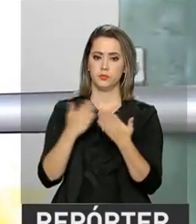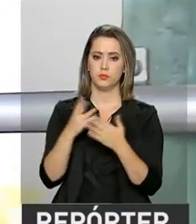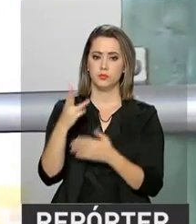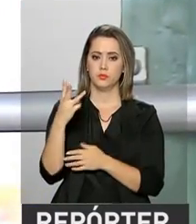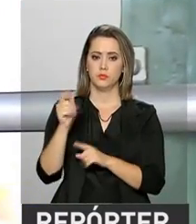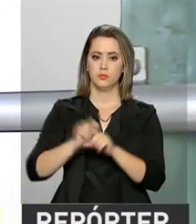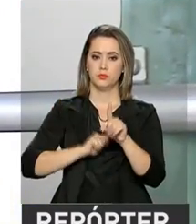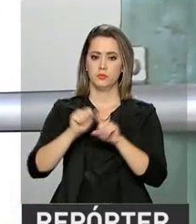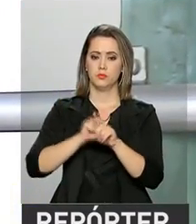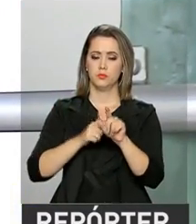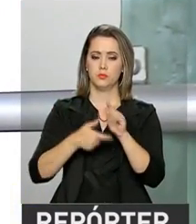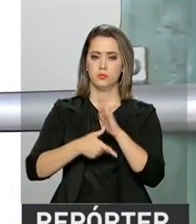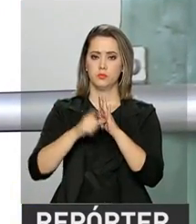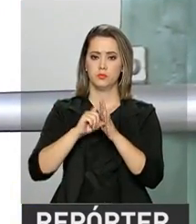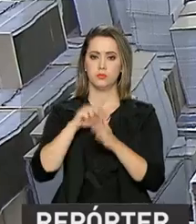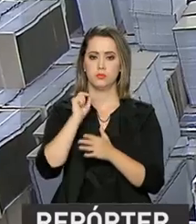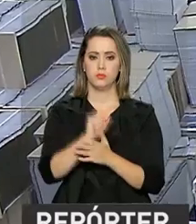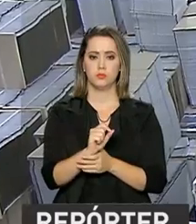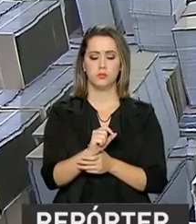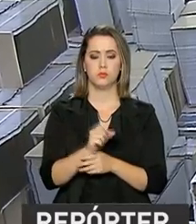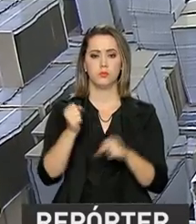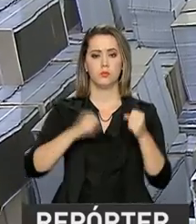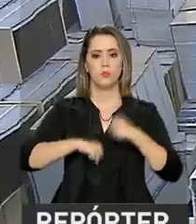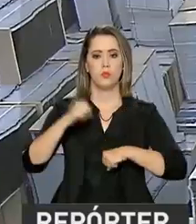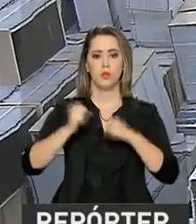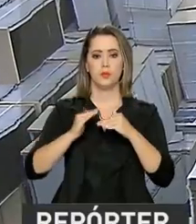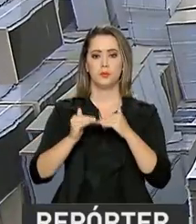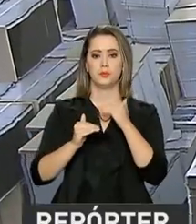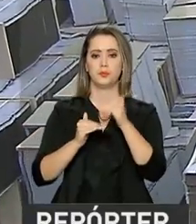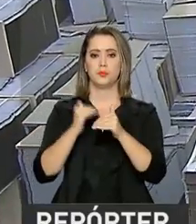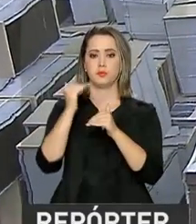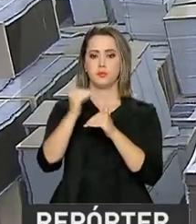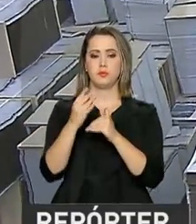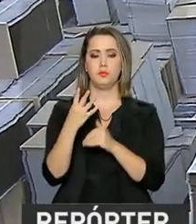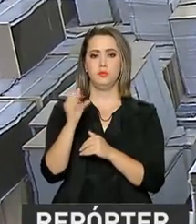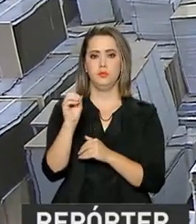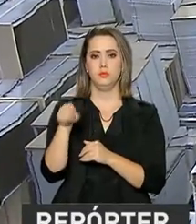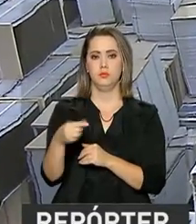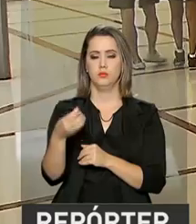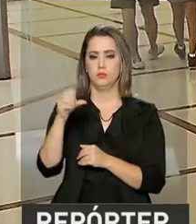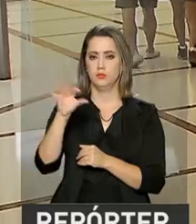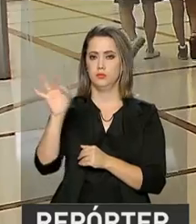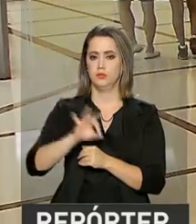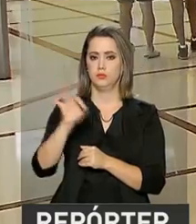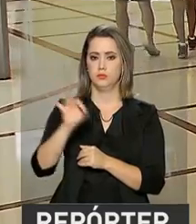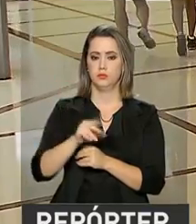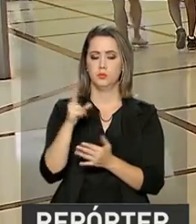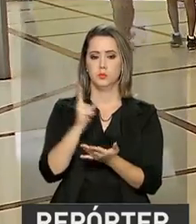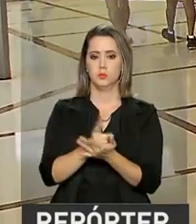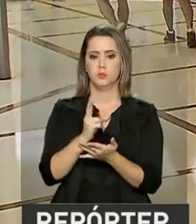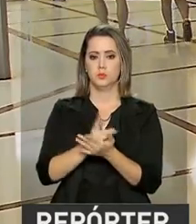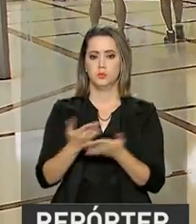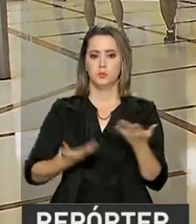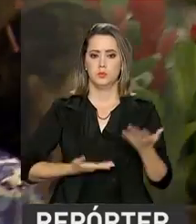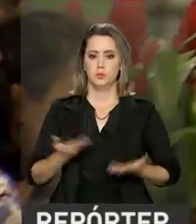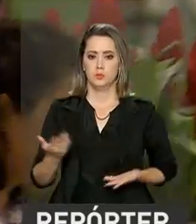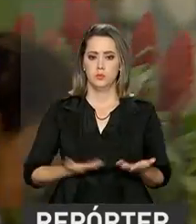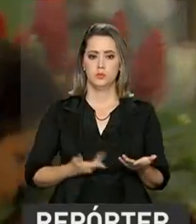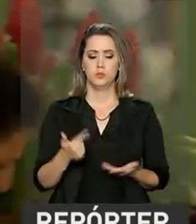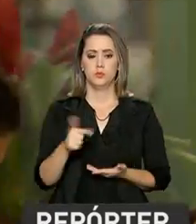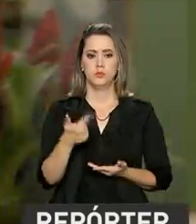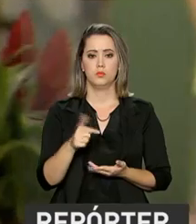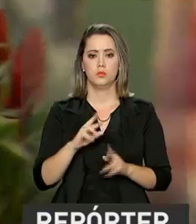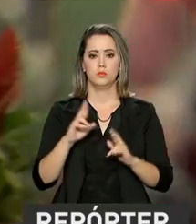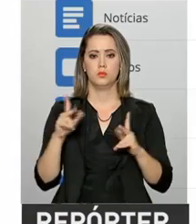trimestre imediatamente anterior a indústria subiu 0,9% enquanto o setor de serviços não